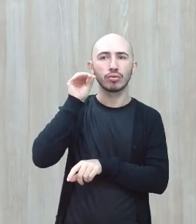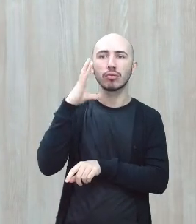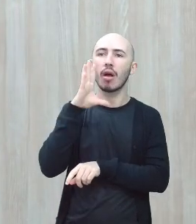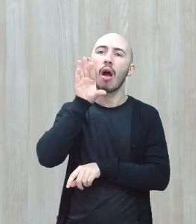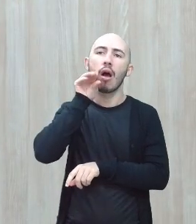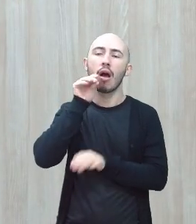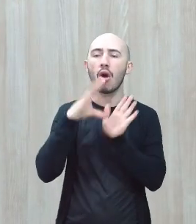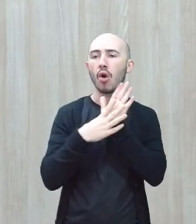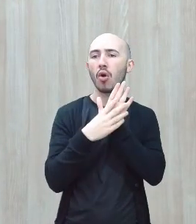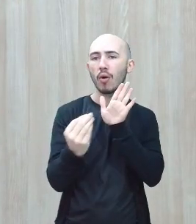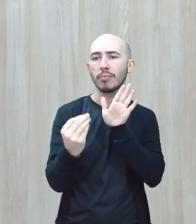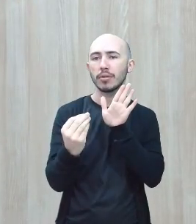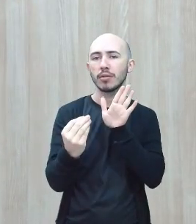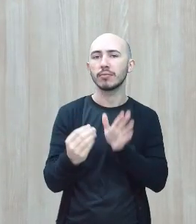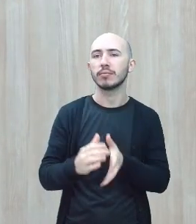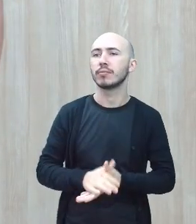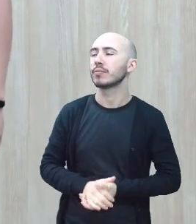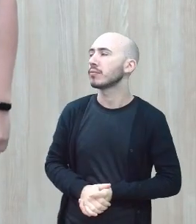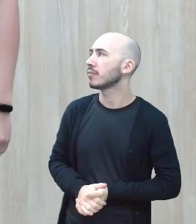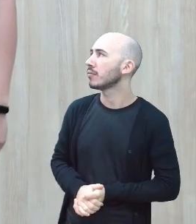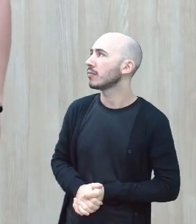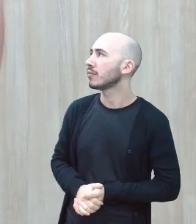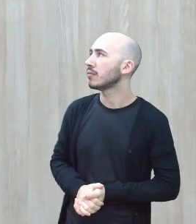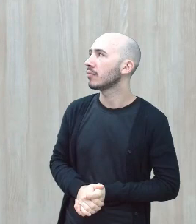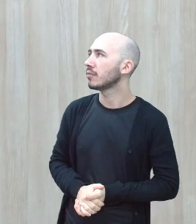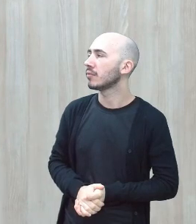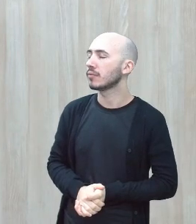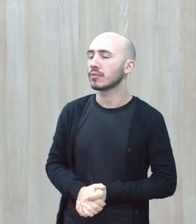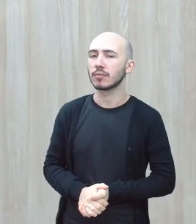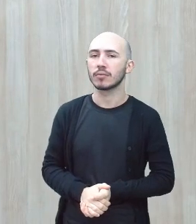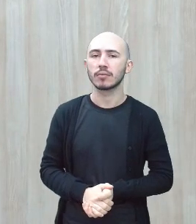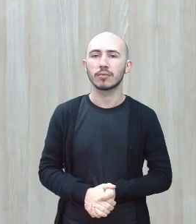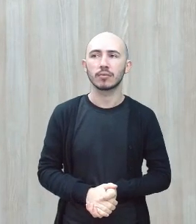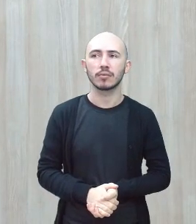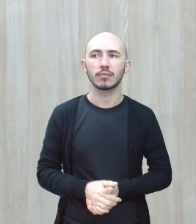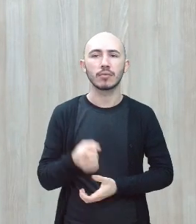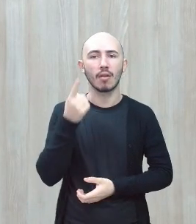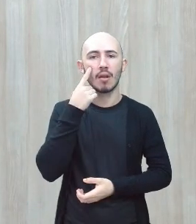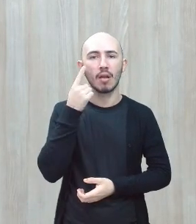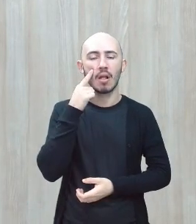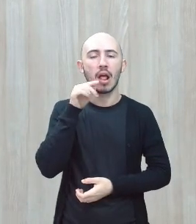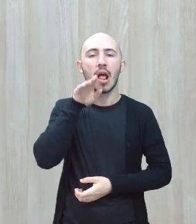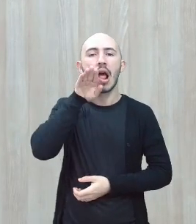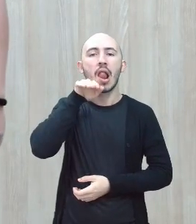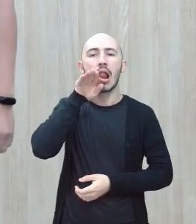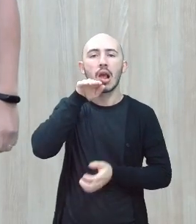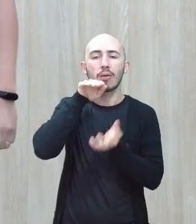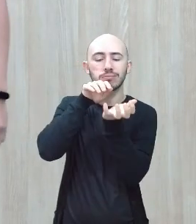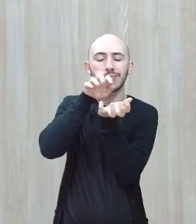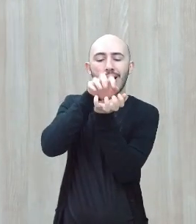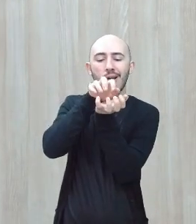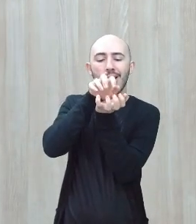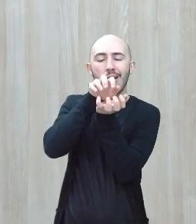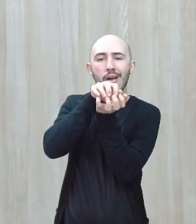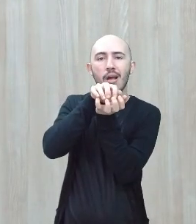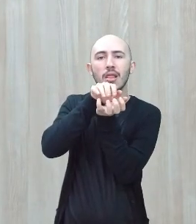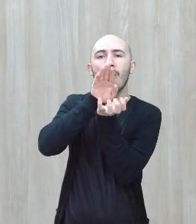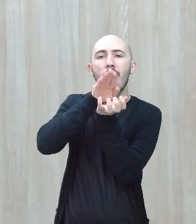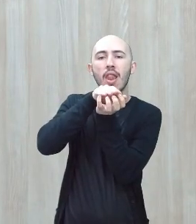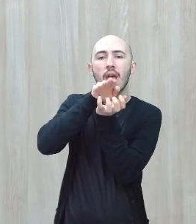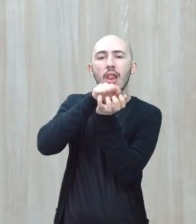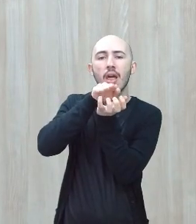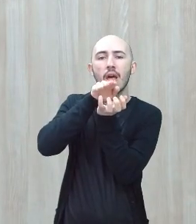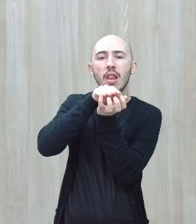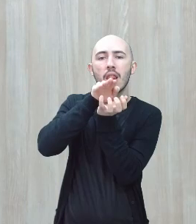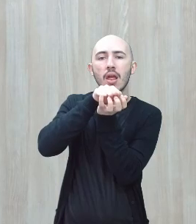Ó, você tem que botar a ponta da língua entre os dentes e soprar. E aí tem uma